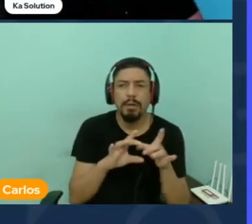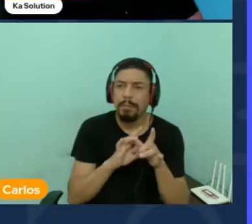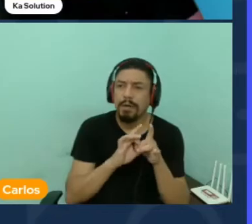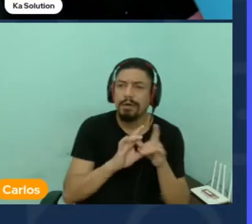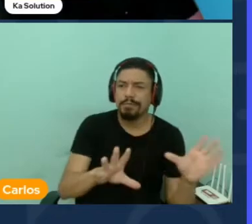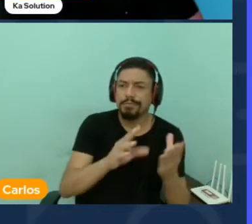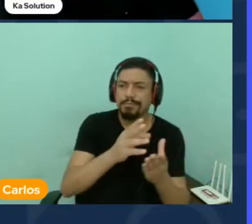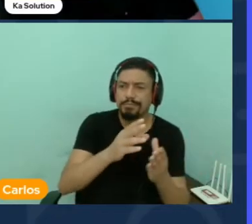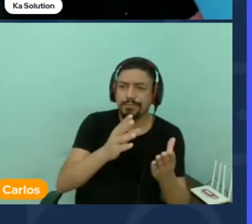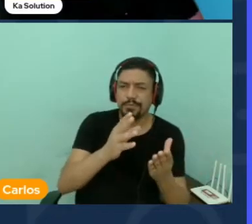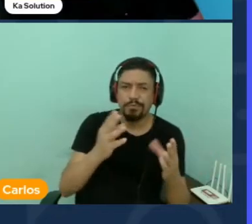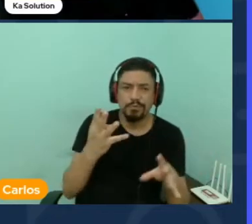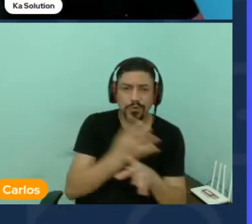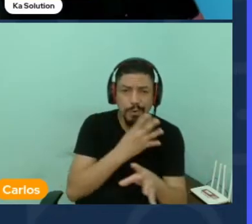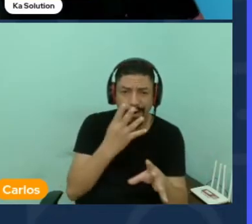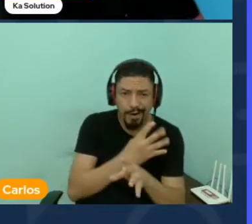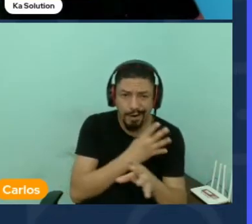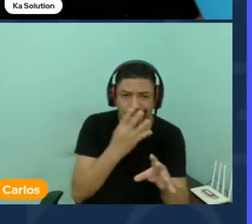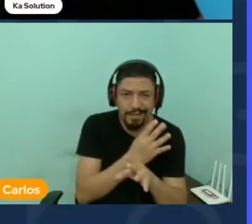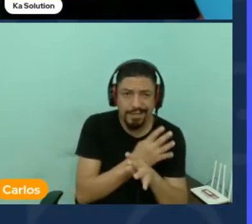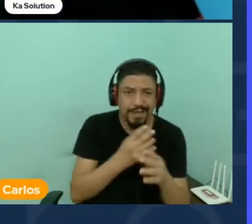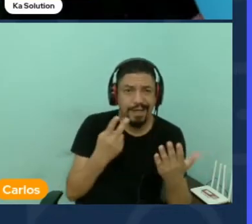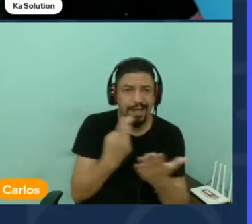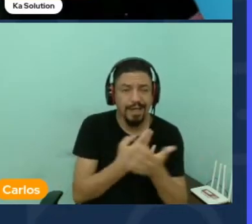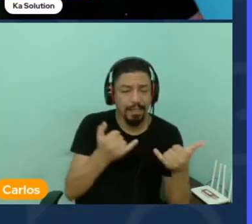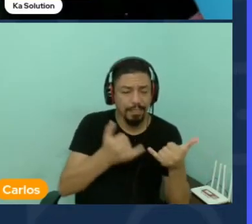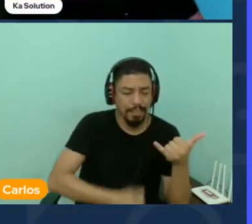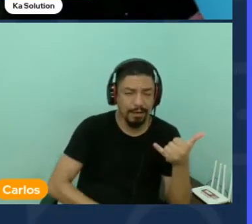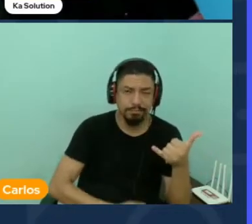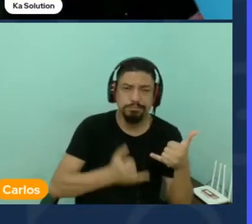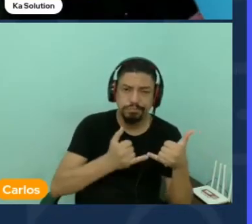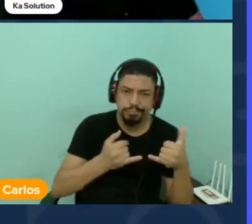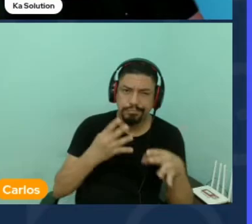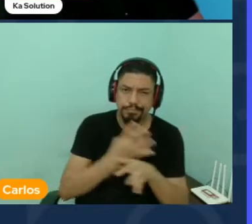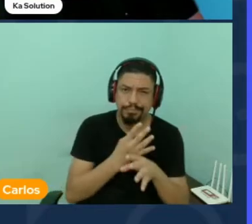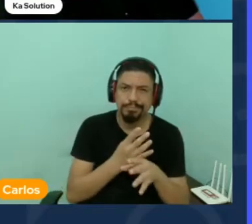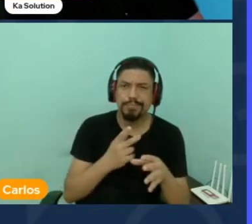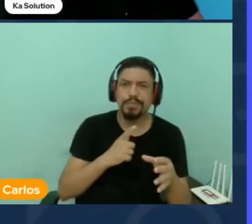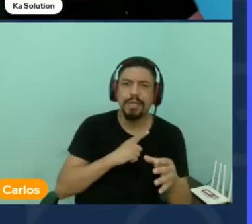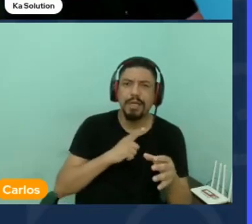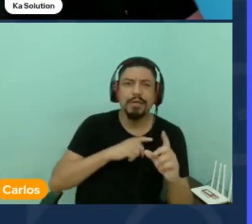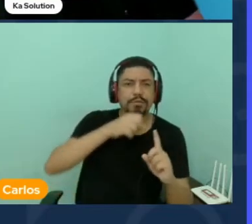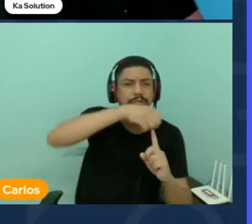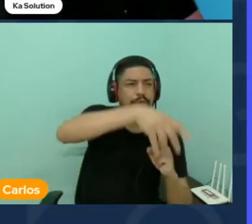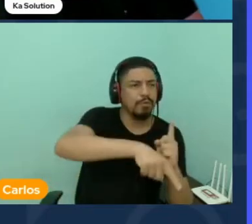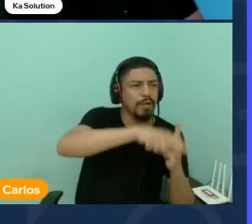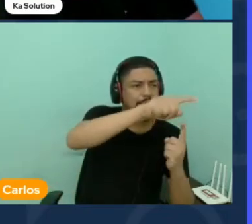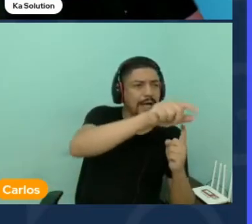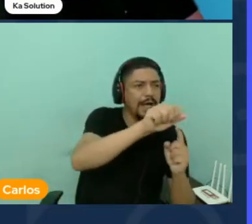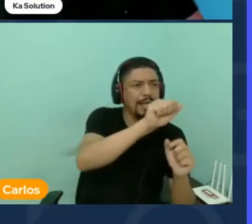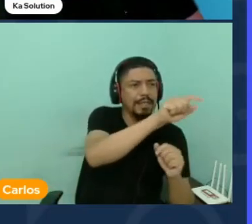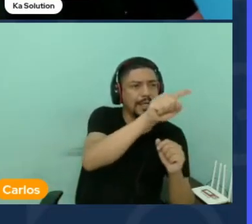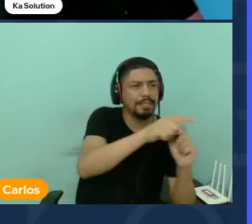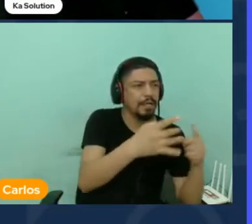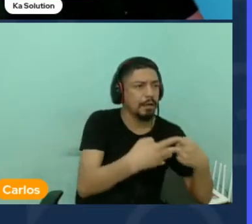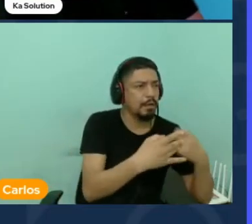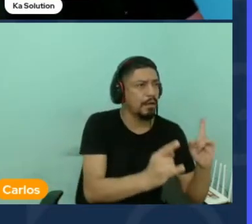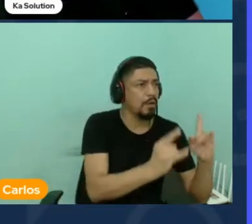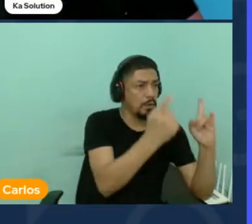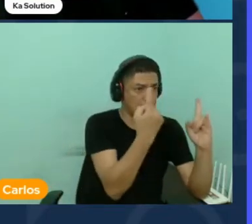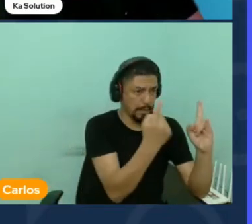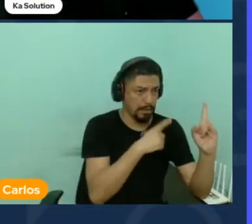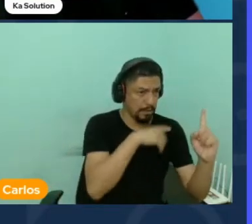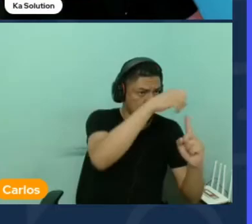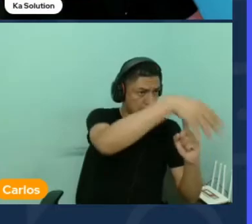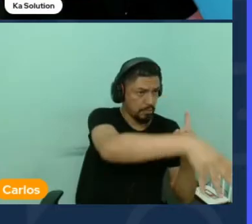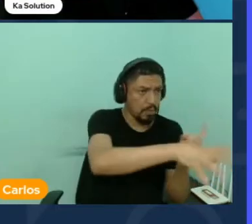aplicação, tolerância a falhas. Eu vou colocar um servidor aqui, eu vou colocar um servidor aqui também. Se o meu servidor